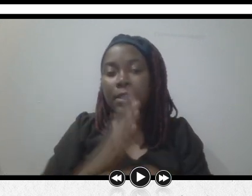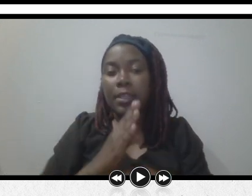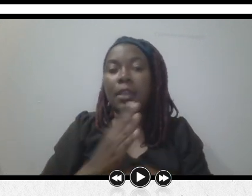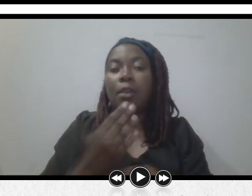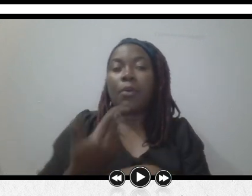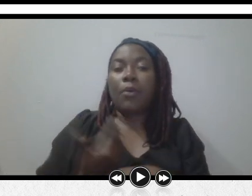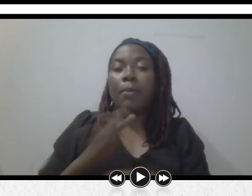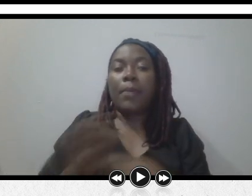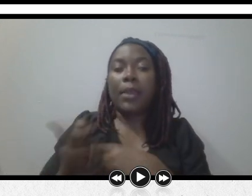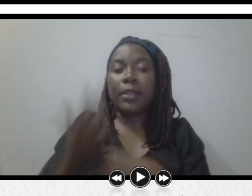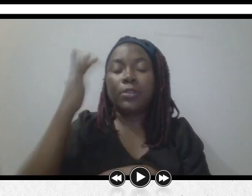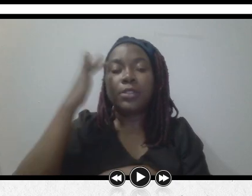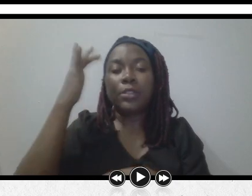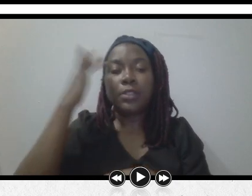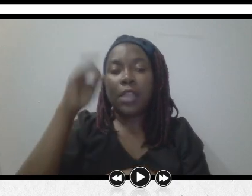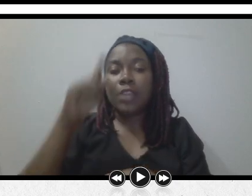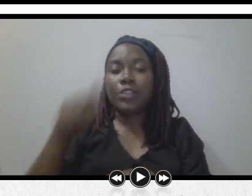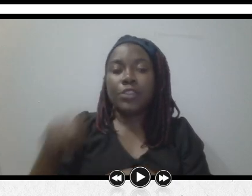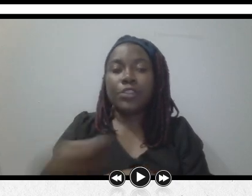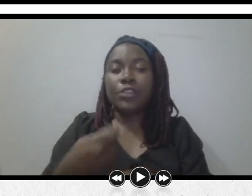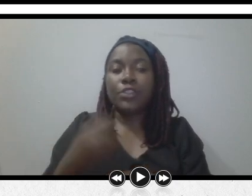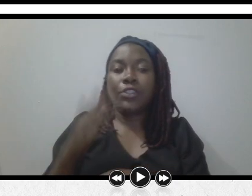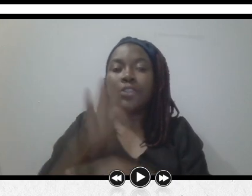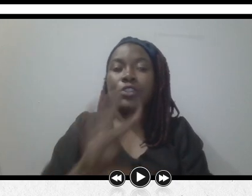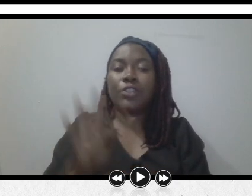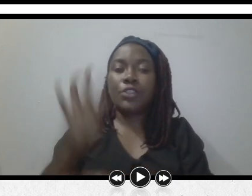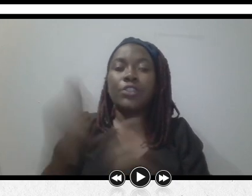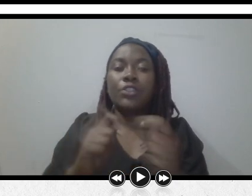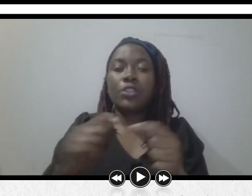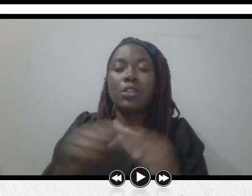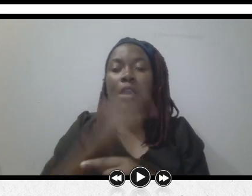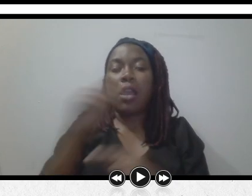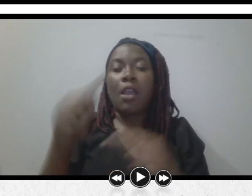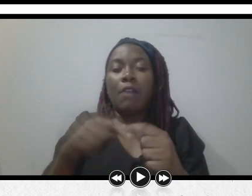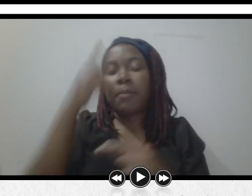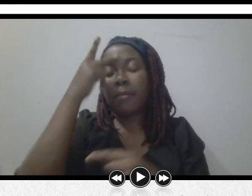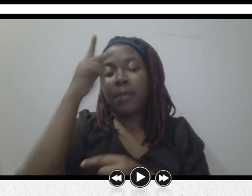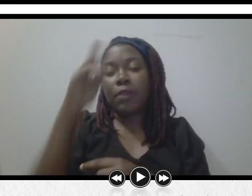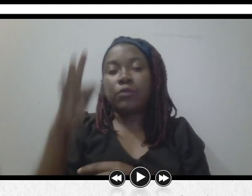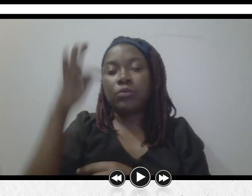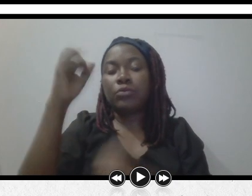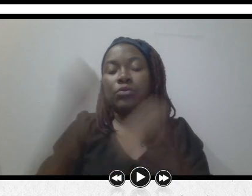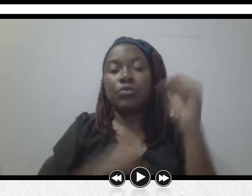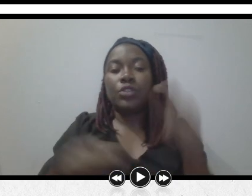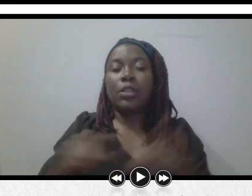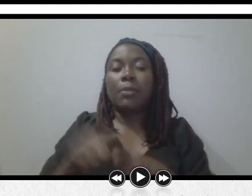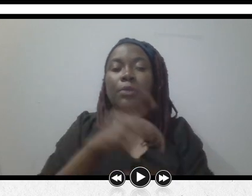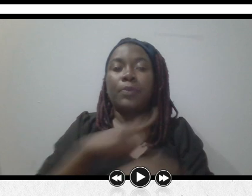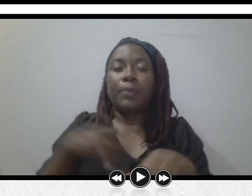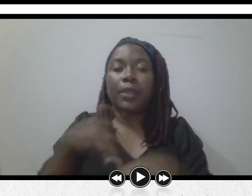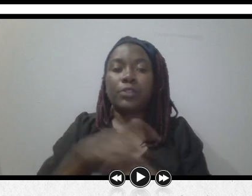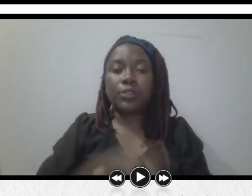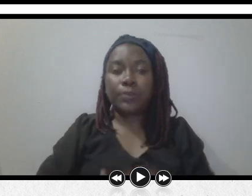para a indústria brasileira. Cooperação e conscientização são as chaves para o futuro da economia circular, para o